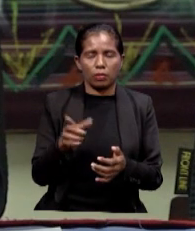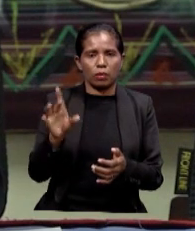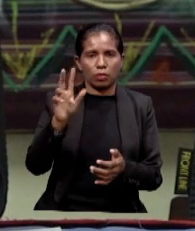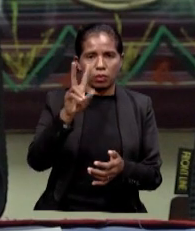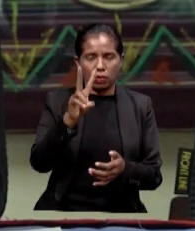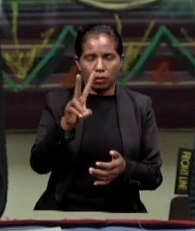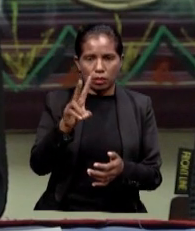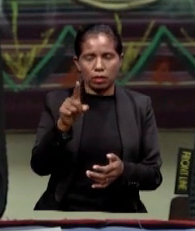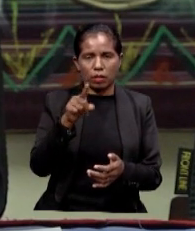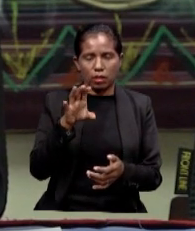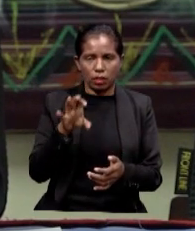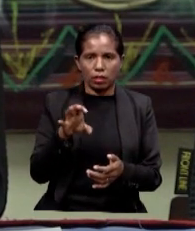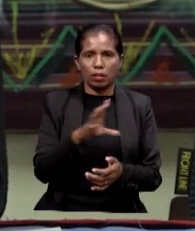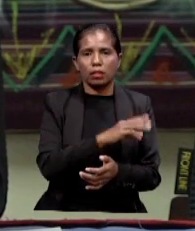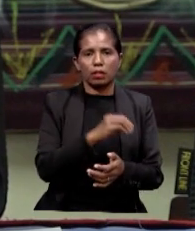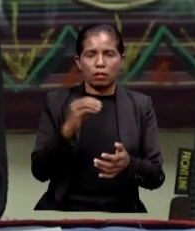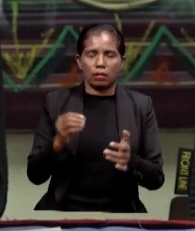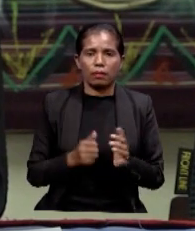22.162, equivalente a